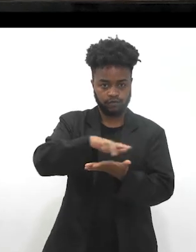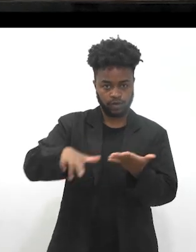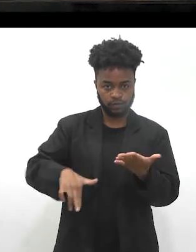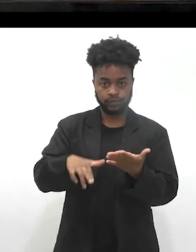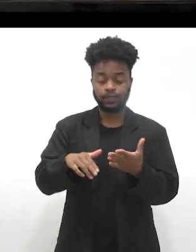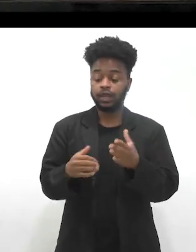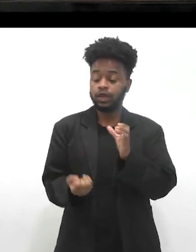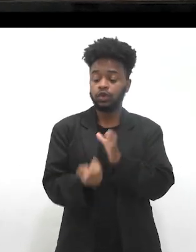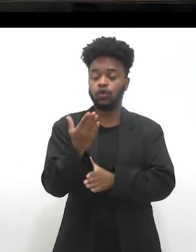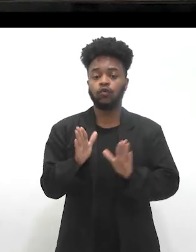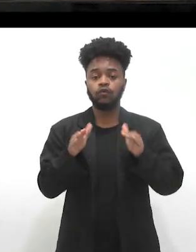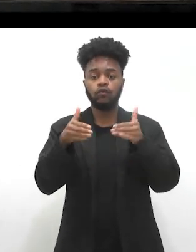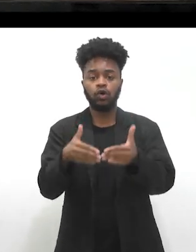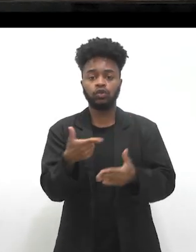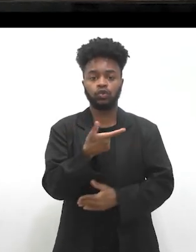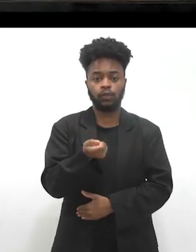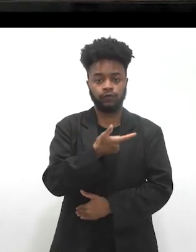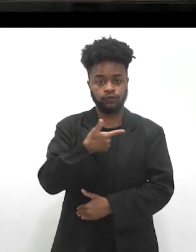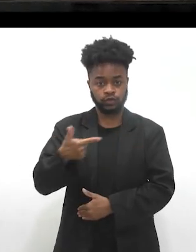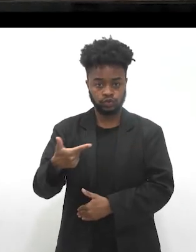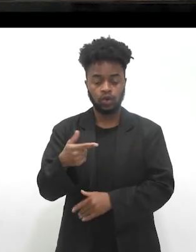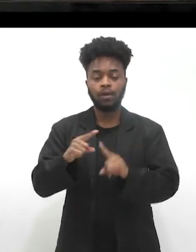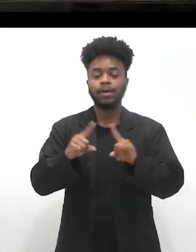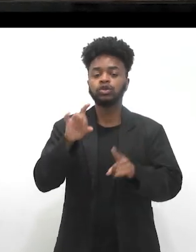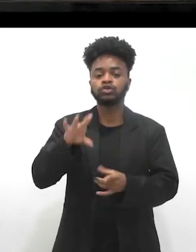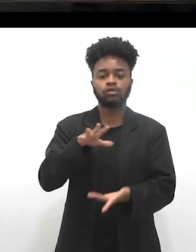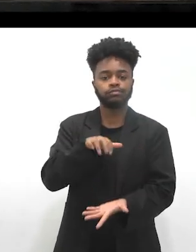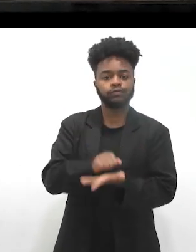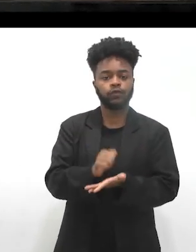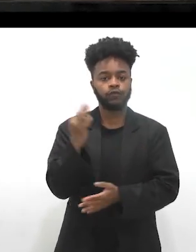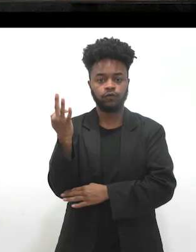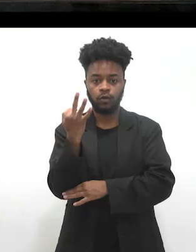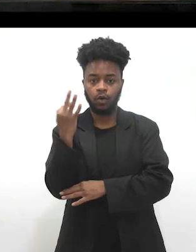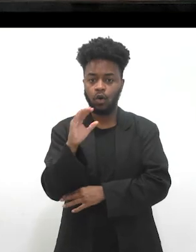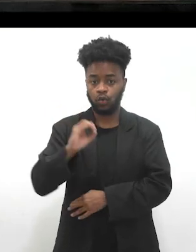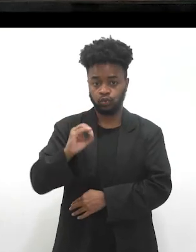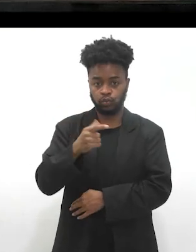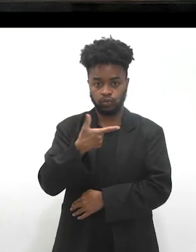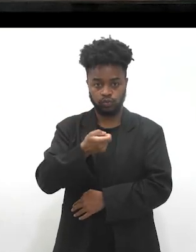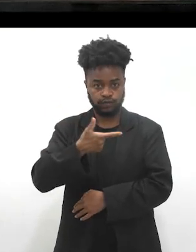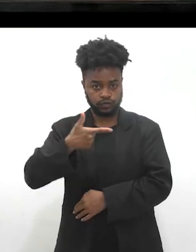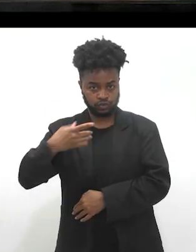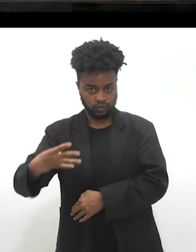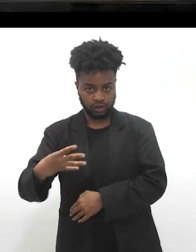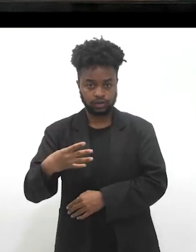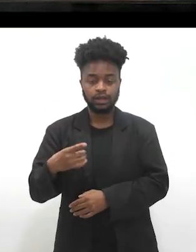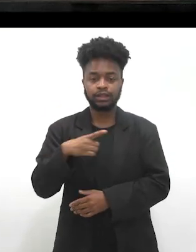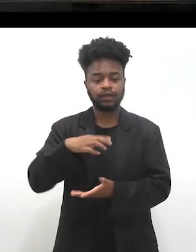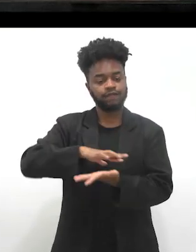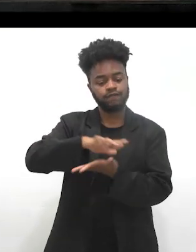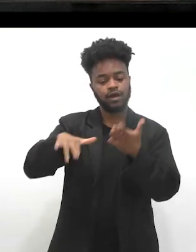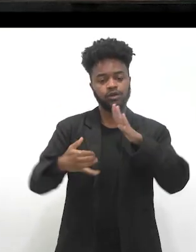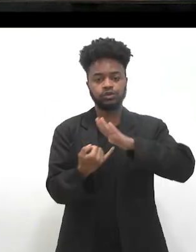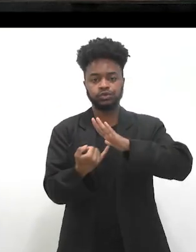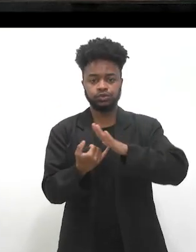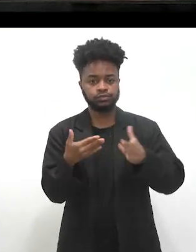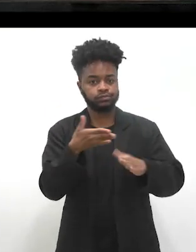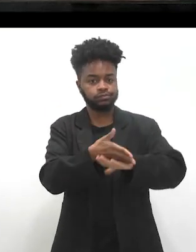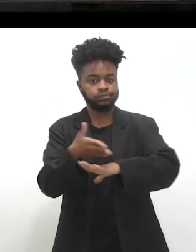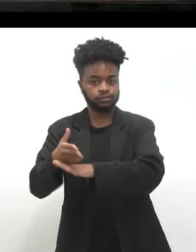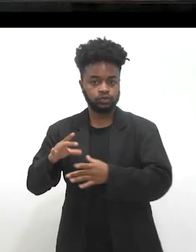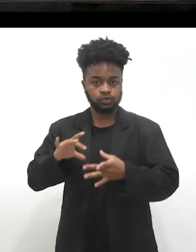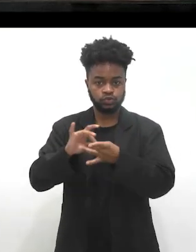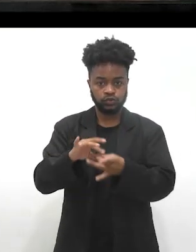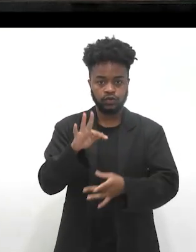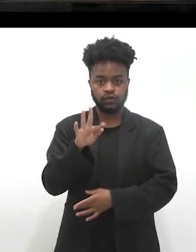municípios. O fórum foi criado em 2022 e só foi formalizado em outubro de 2024. As instituições vinculadas